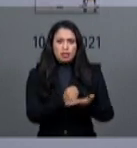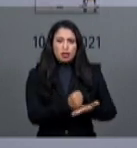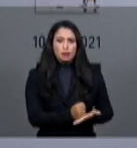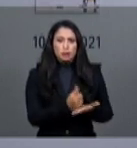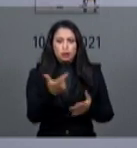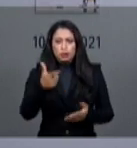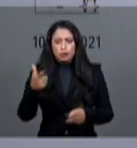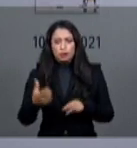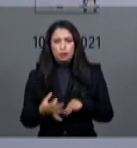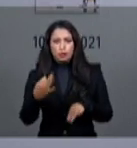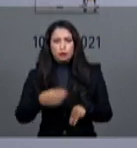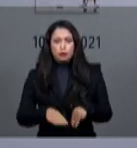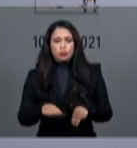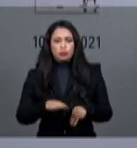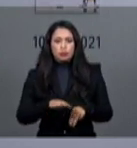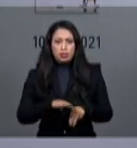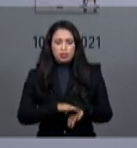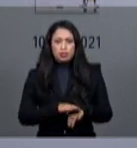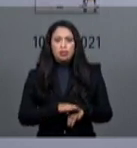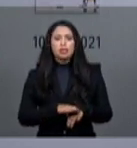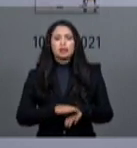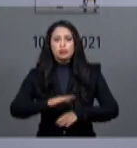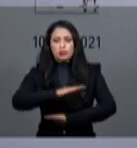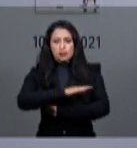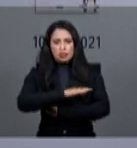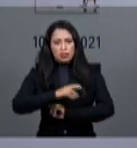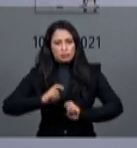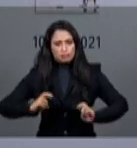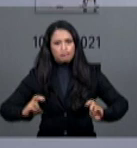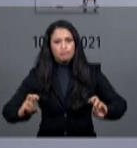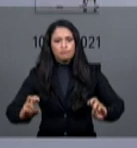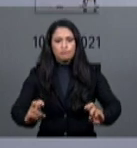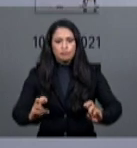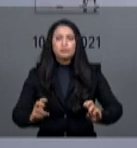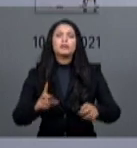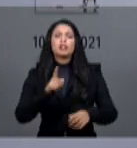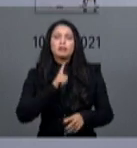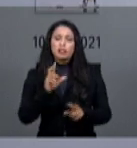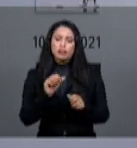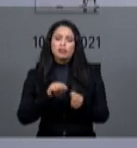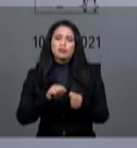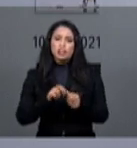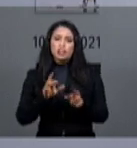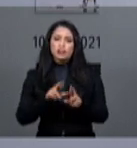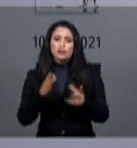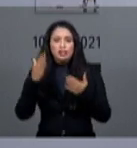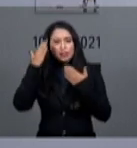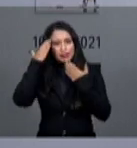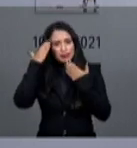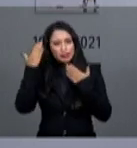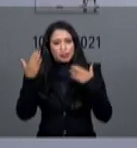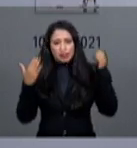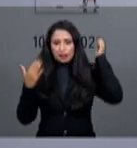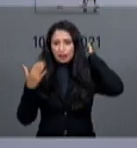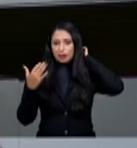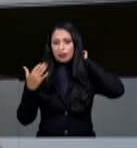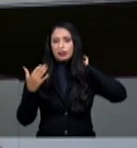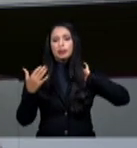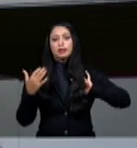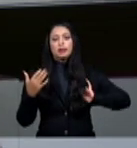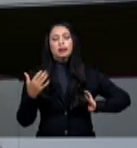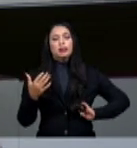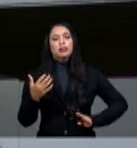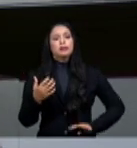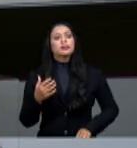demais colegas de bancada. A ministra Rosa Weber acena positivamente com a cabeça. Vamos fazer